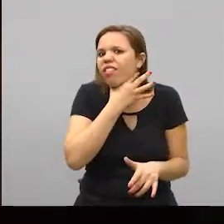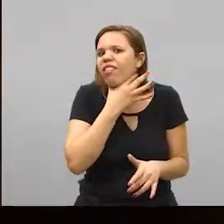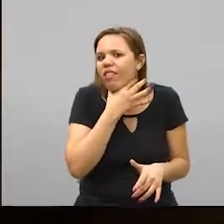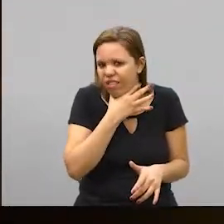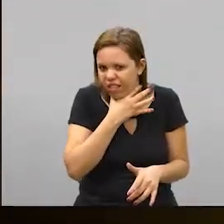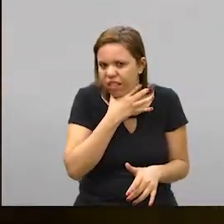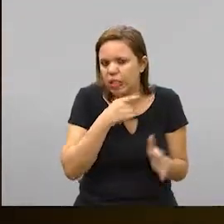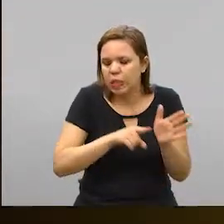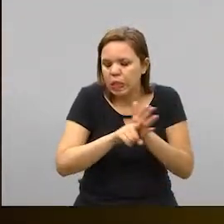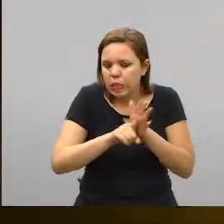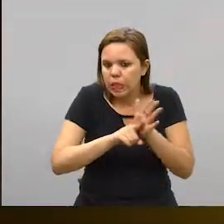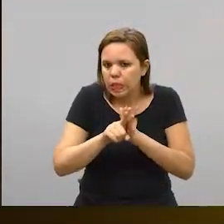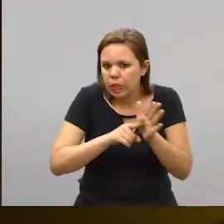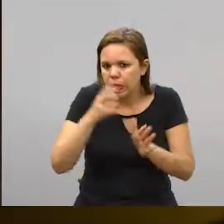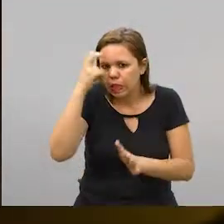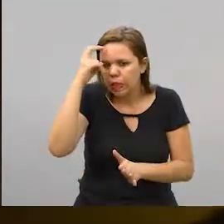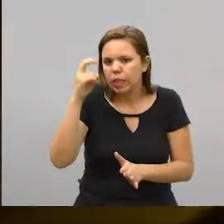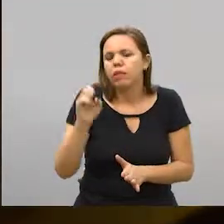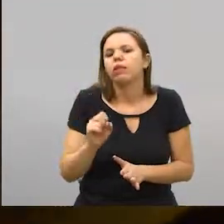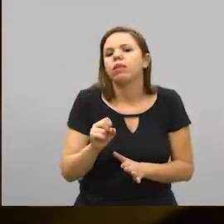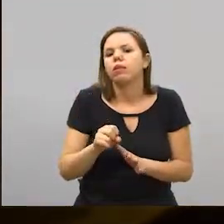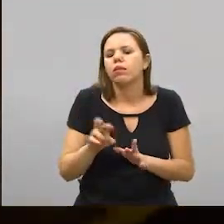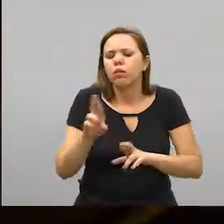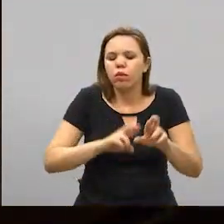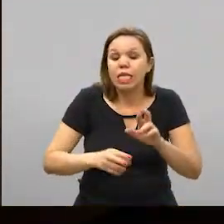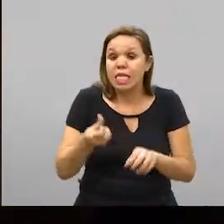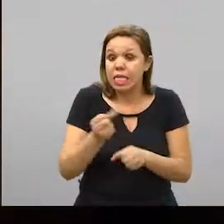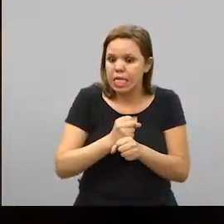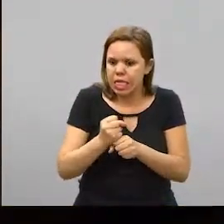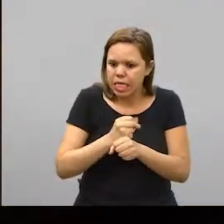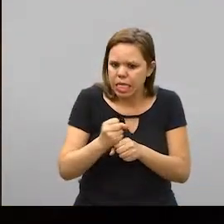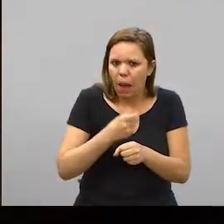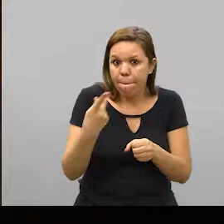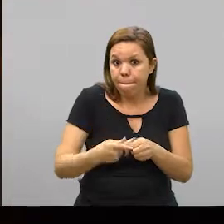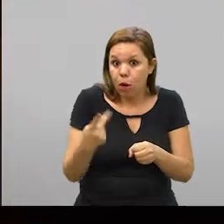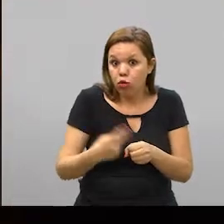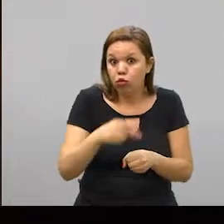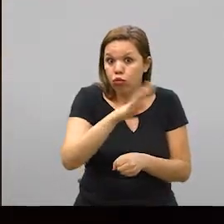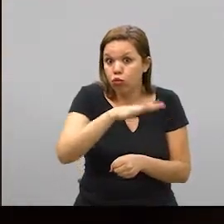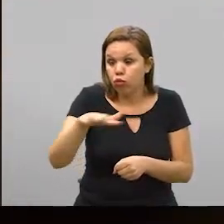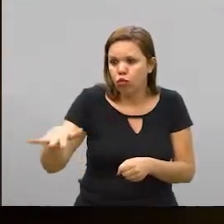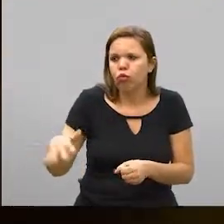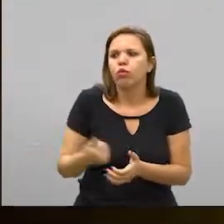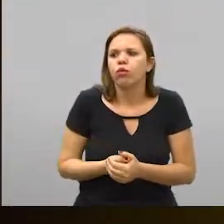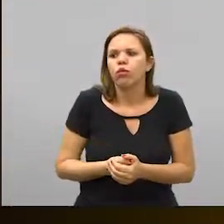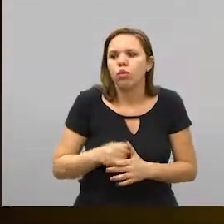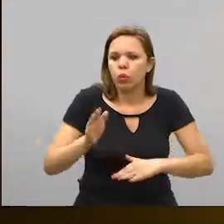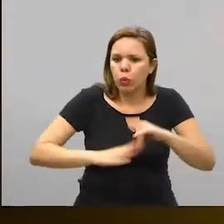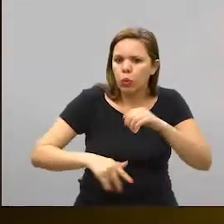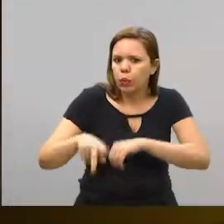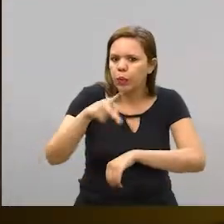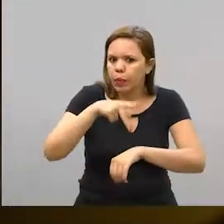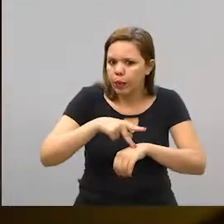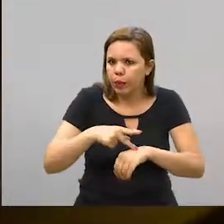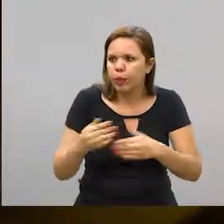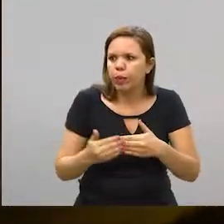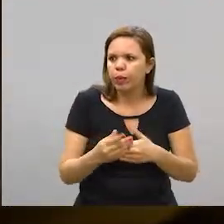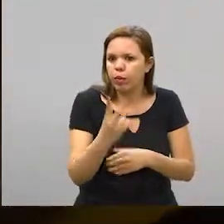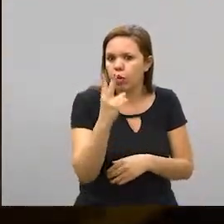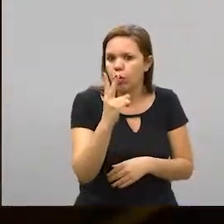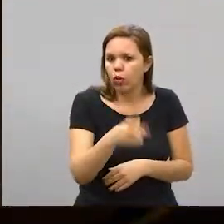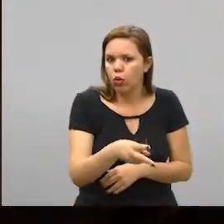de inteligência Euromonitor, em 6 anos, a venda anual de produtos do segmento infantil no